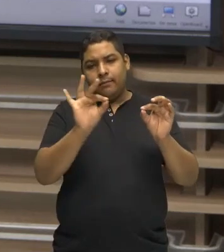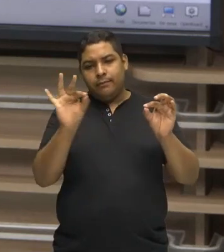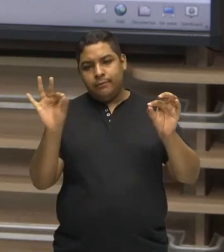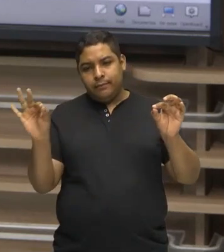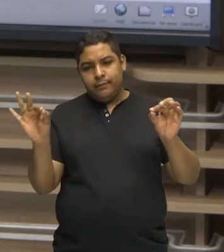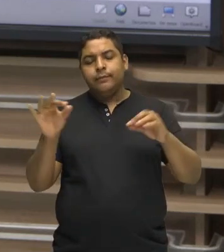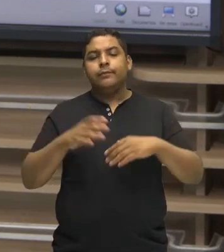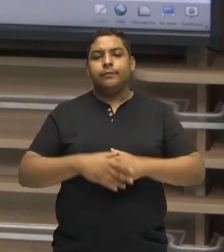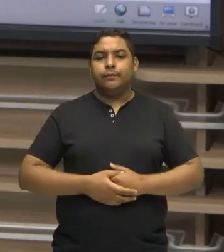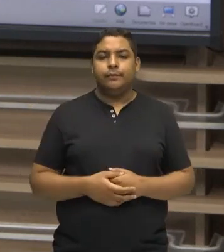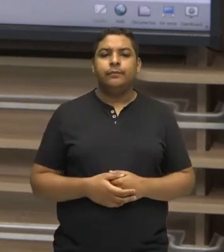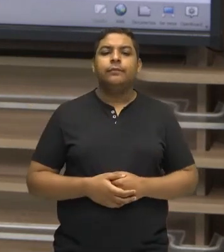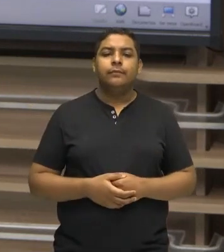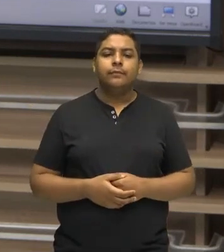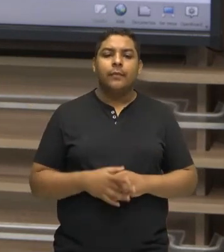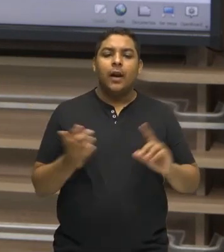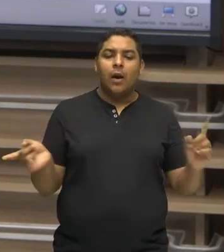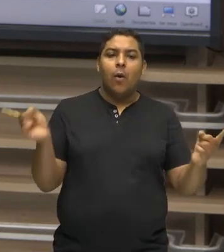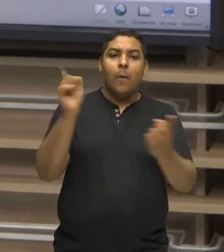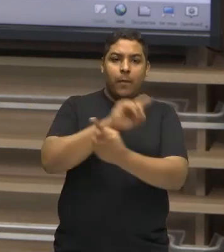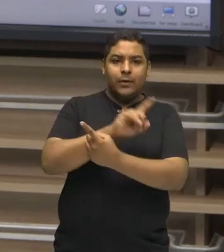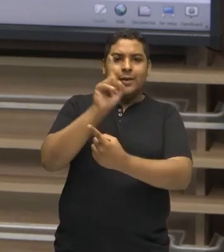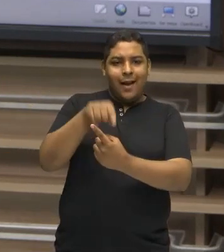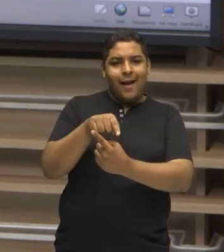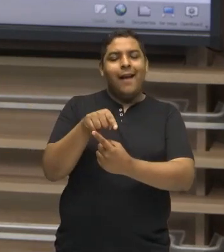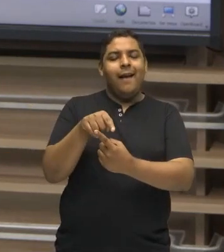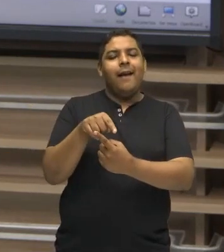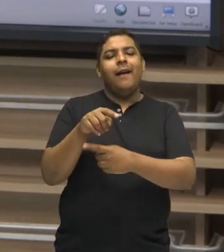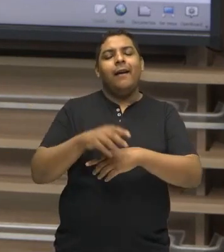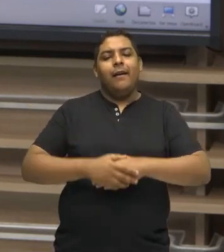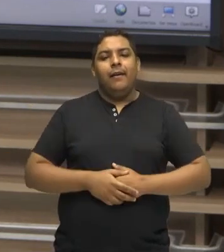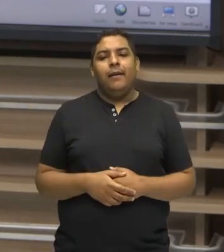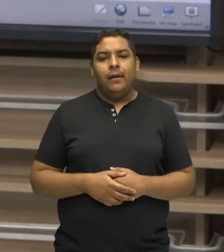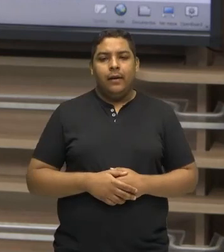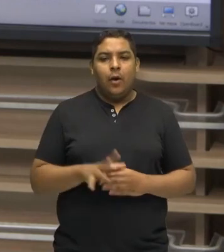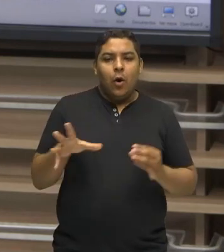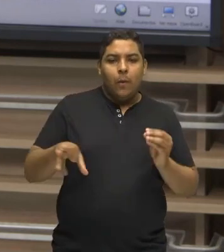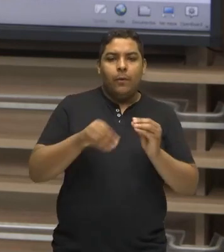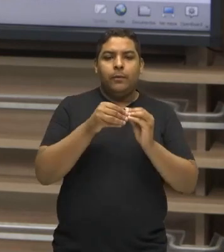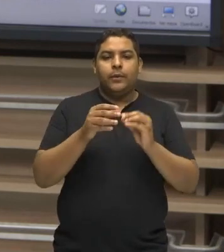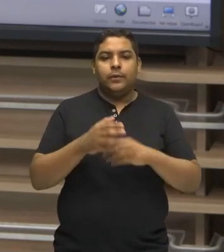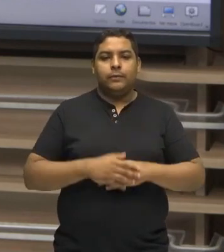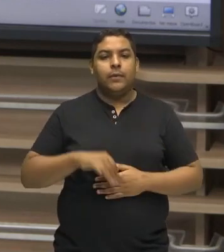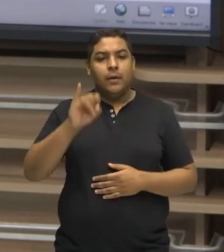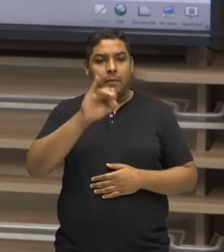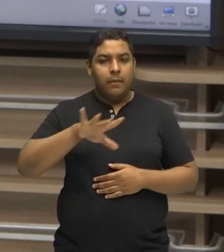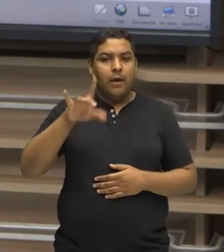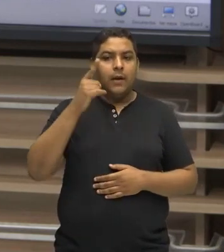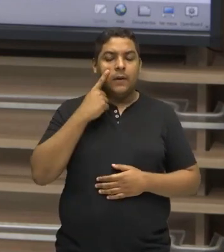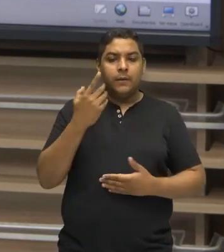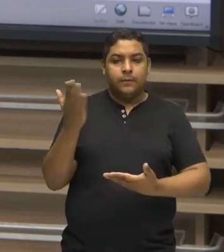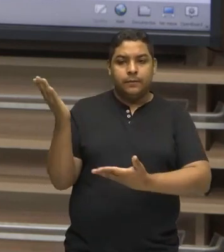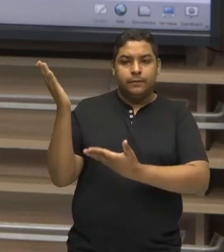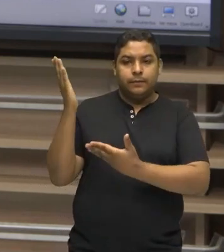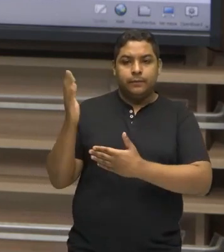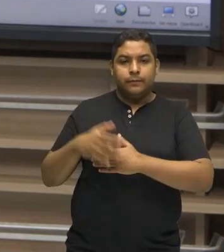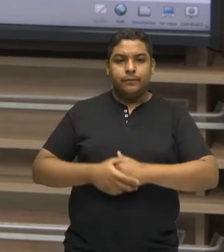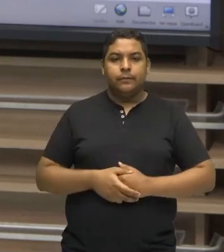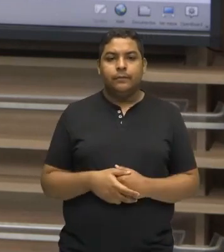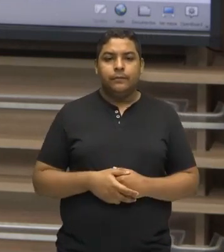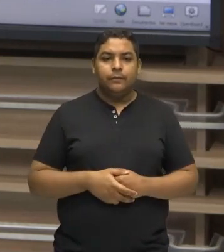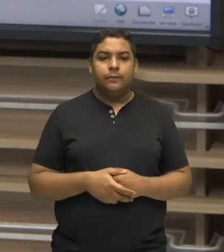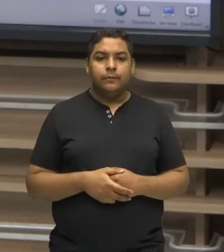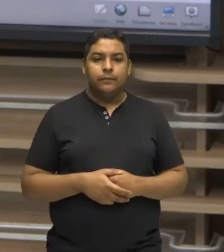dela, certo? Então, aí nessa pintura do Van Gogh, quais foram as cores complementares aí que Van